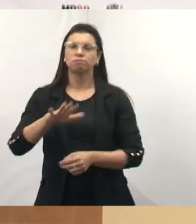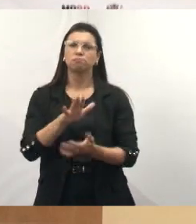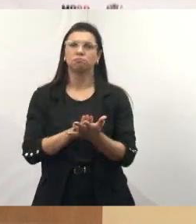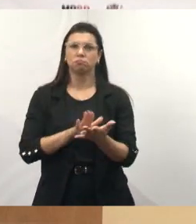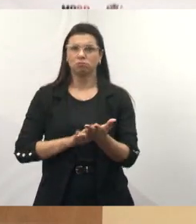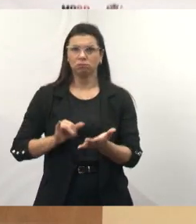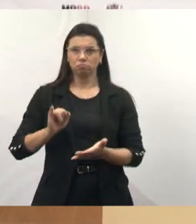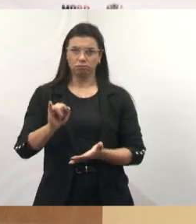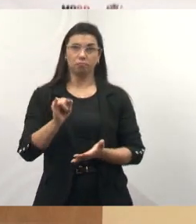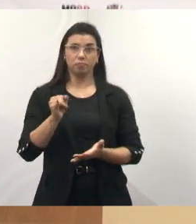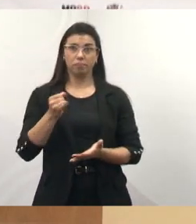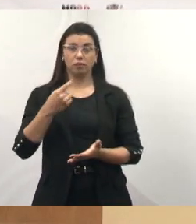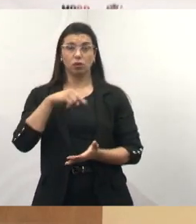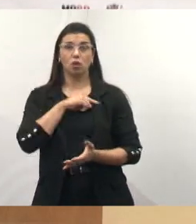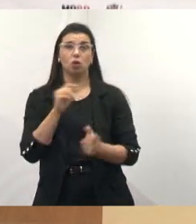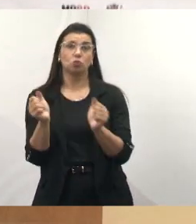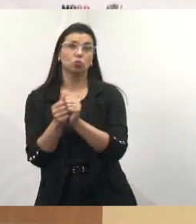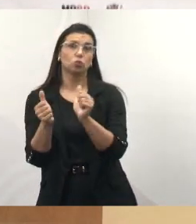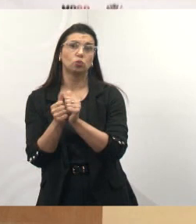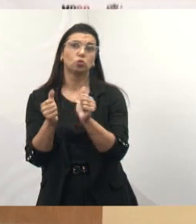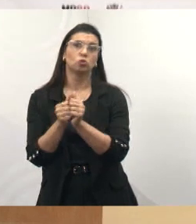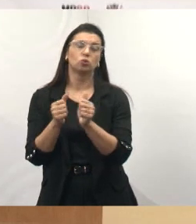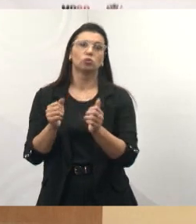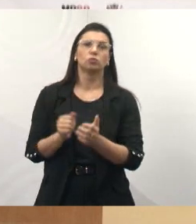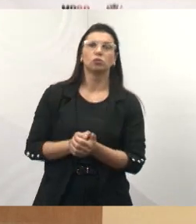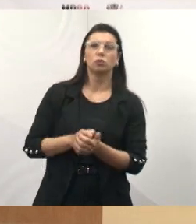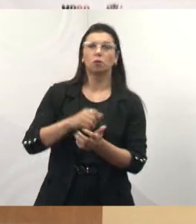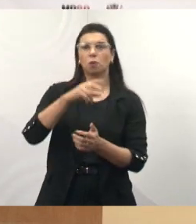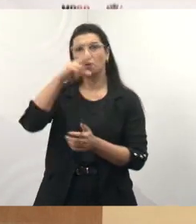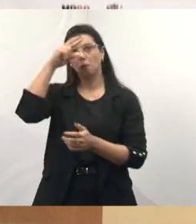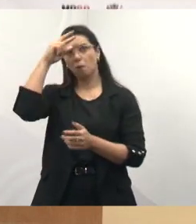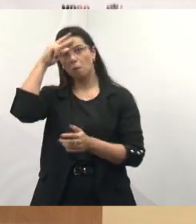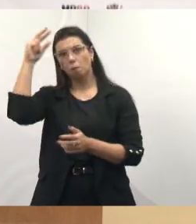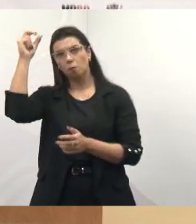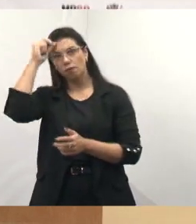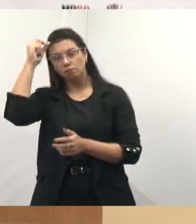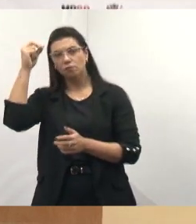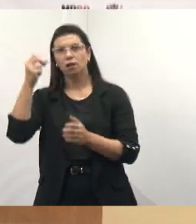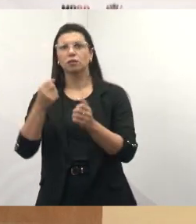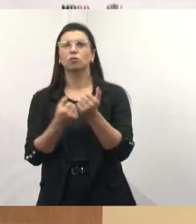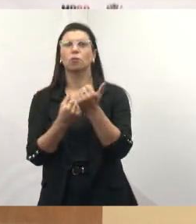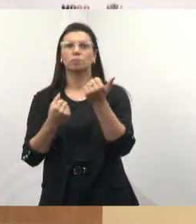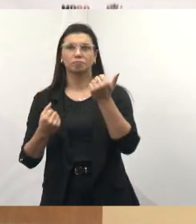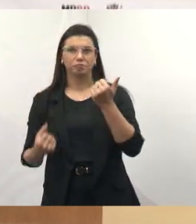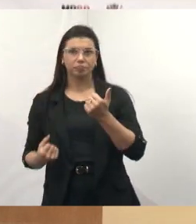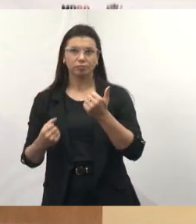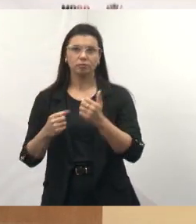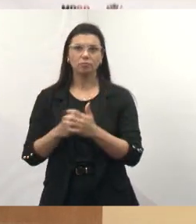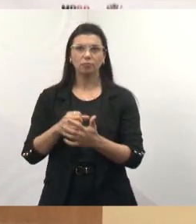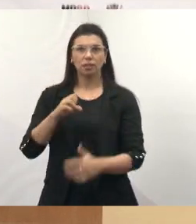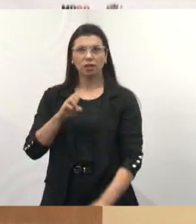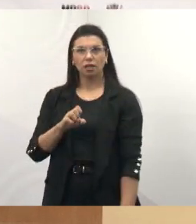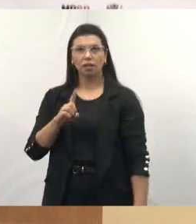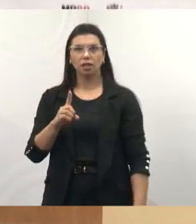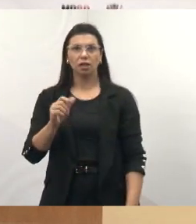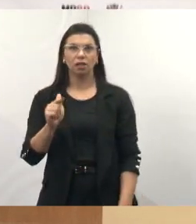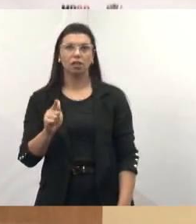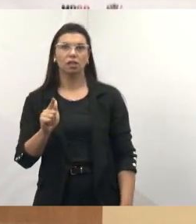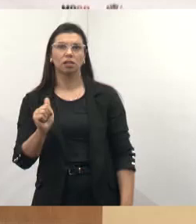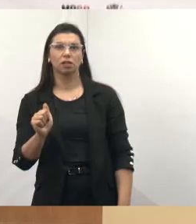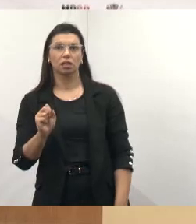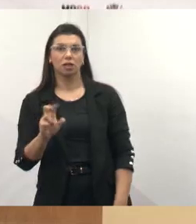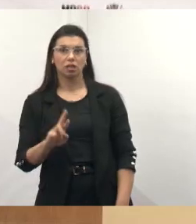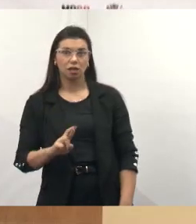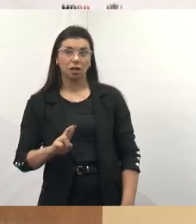o ex-vice-prefeito Edgar Sazak, que hoje está aí na Secretaria de Infraestrutura e que